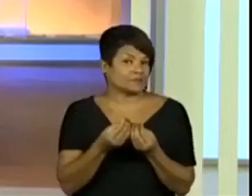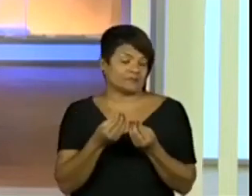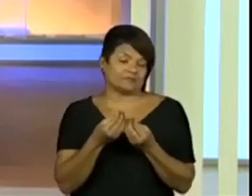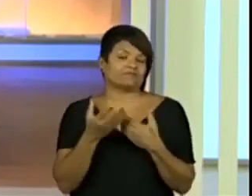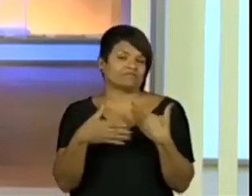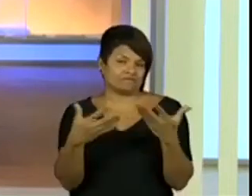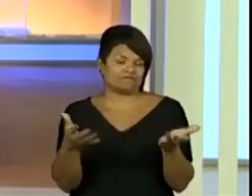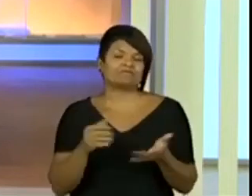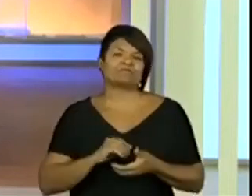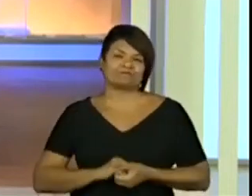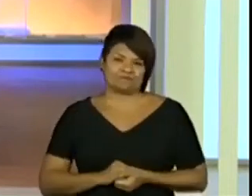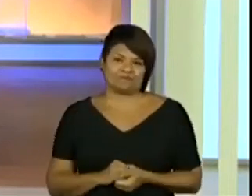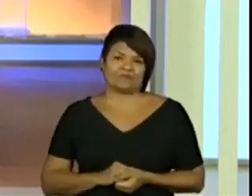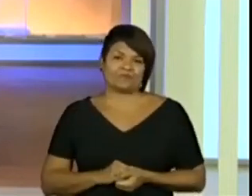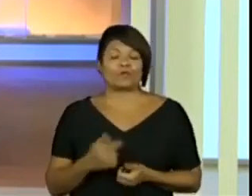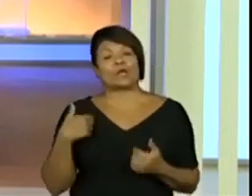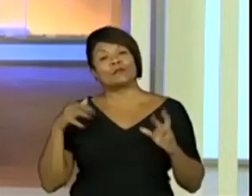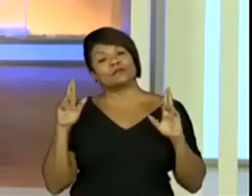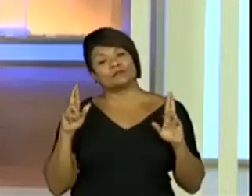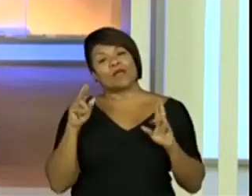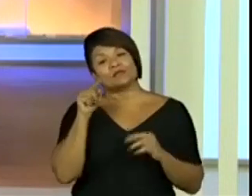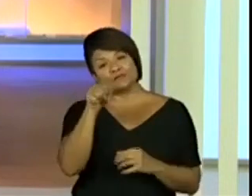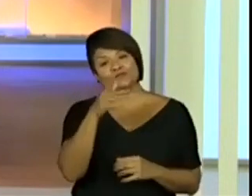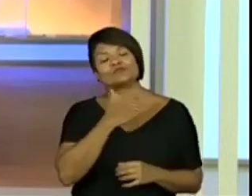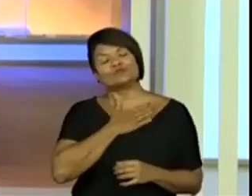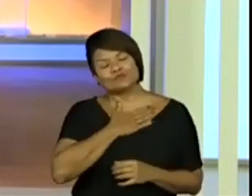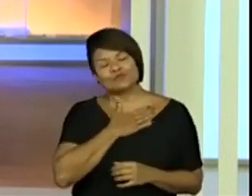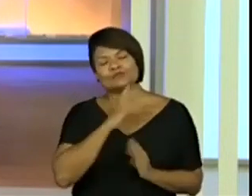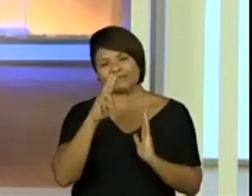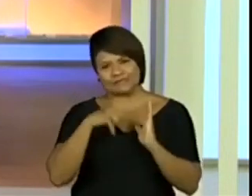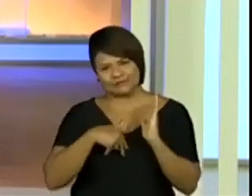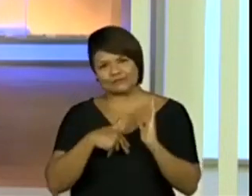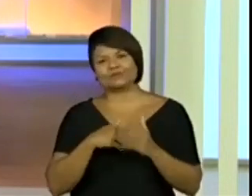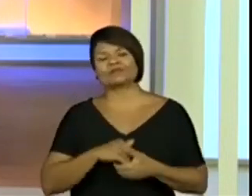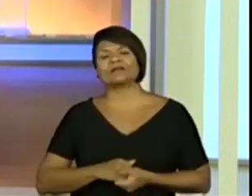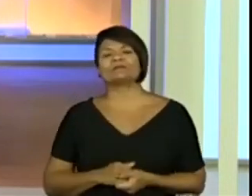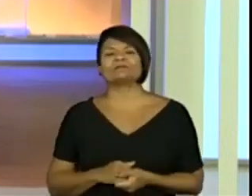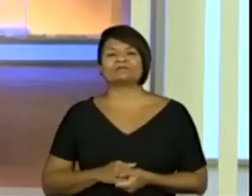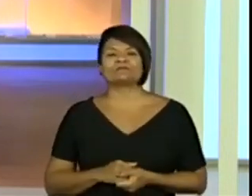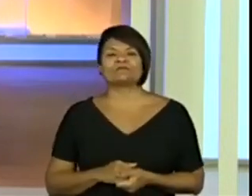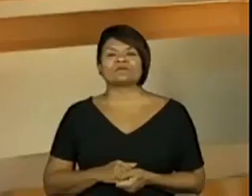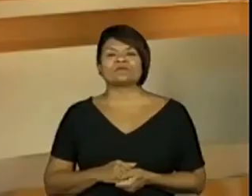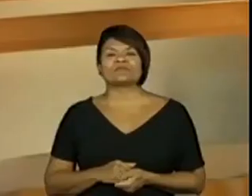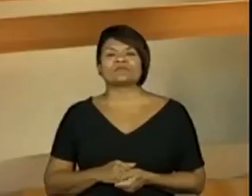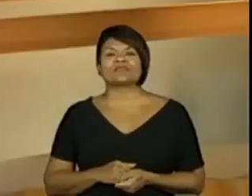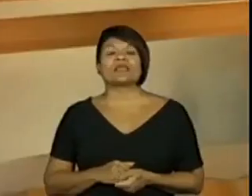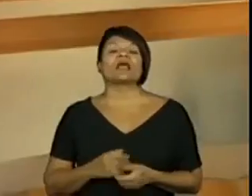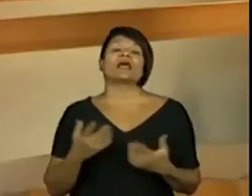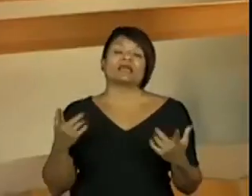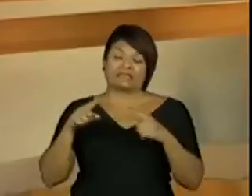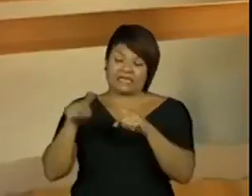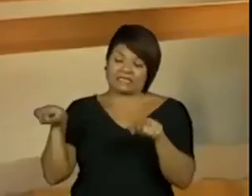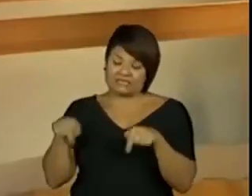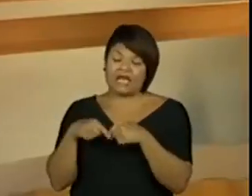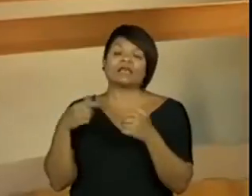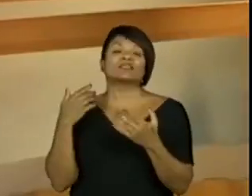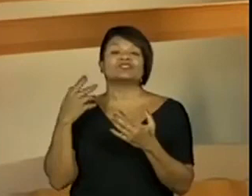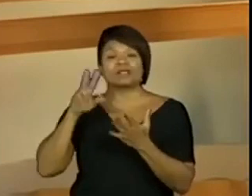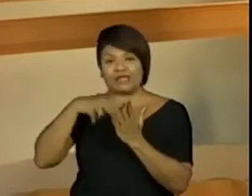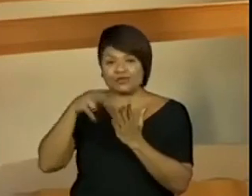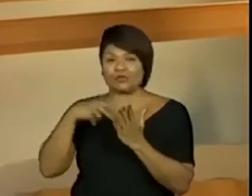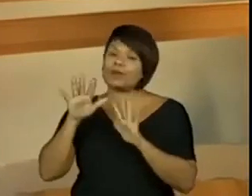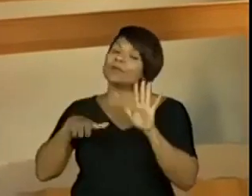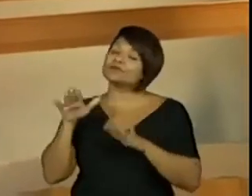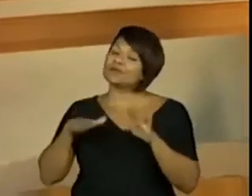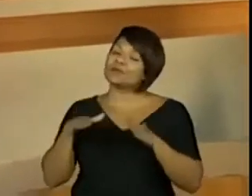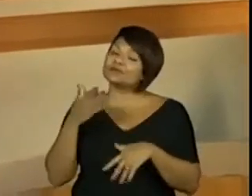e assim por diante. Espero que tenham gostado da leitura Na sala de leitura é mais ou menos isso que a gente